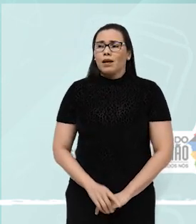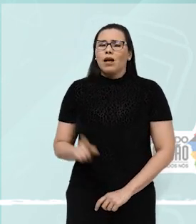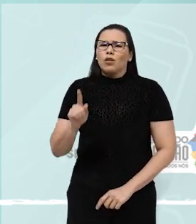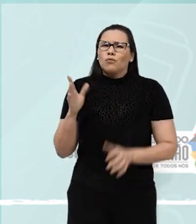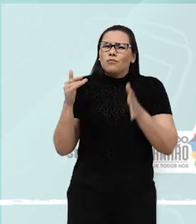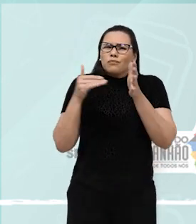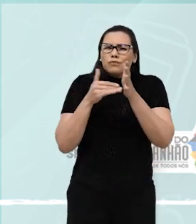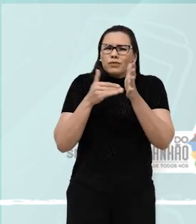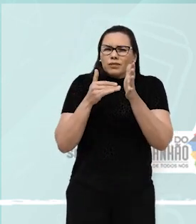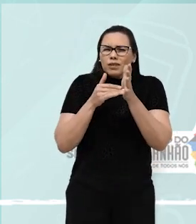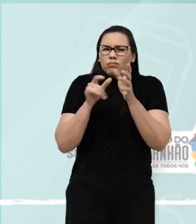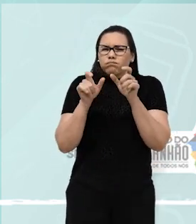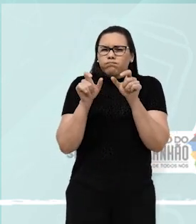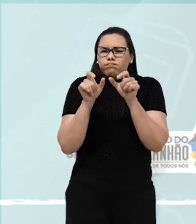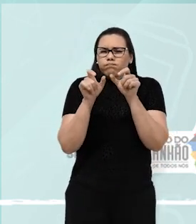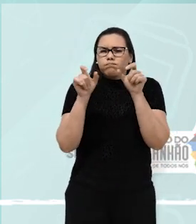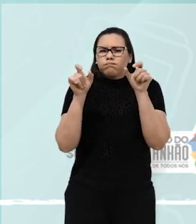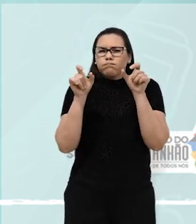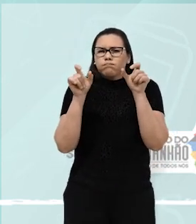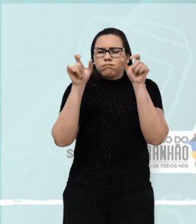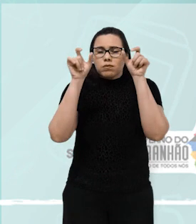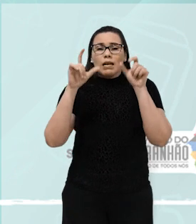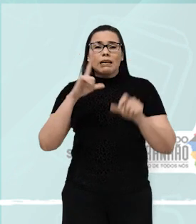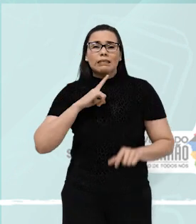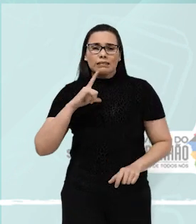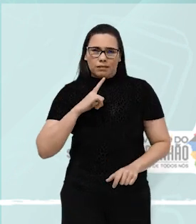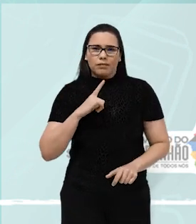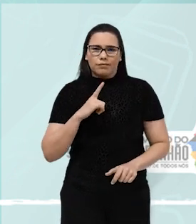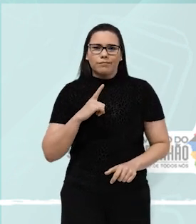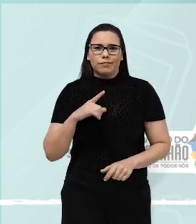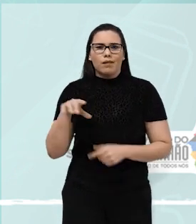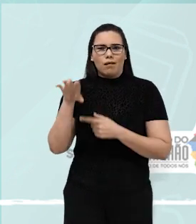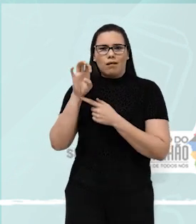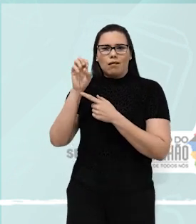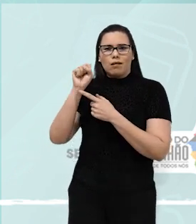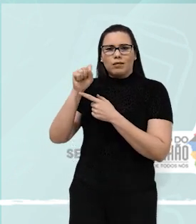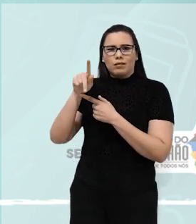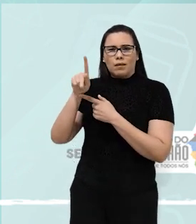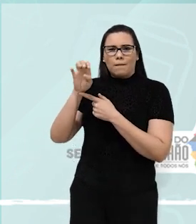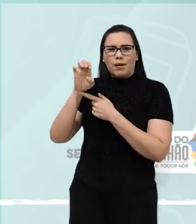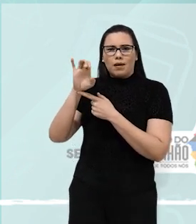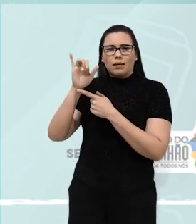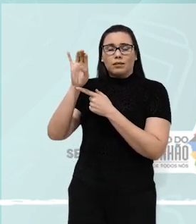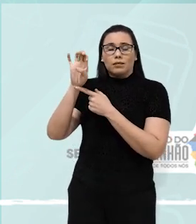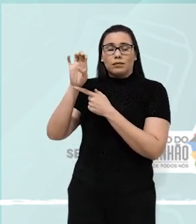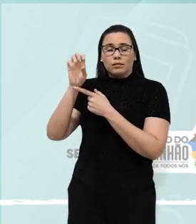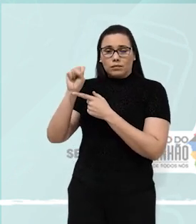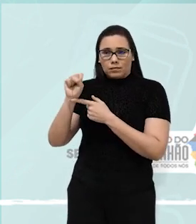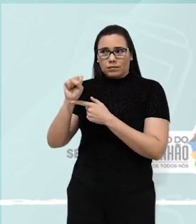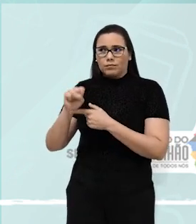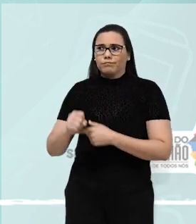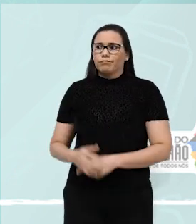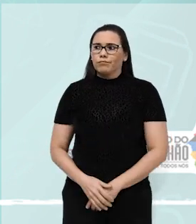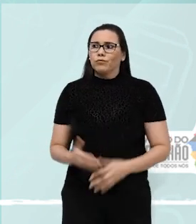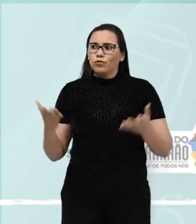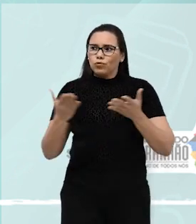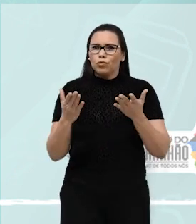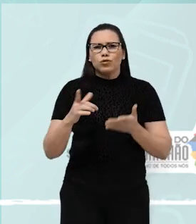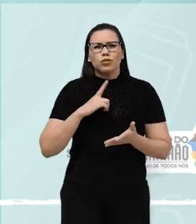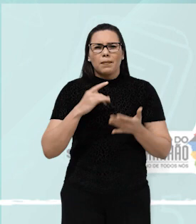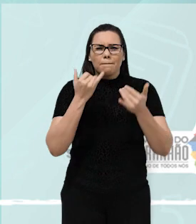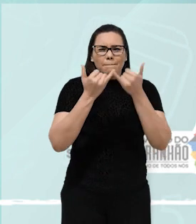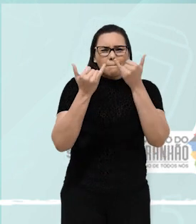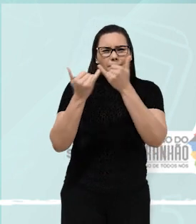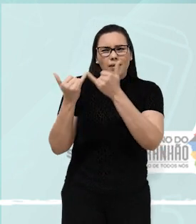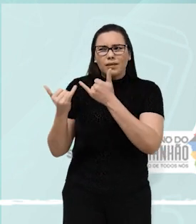árvore, você tem especificado as espécies atuais. Essas espécies atuais, elas têm aqui uma relação de parentesco